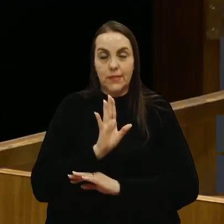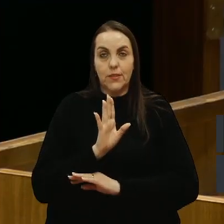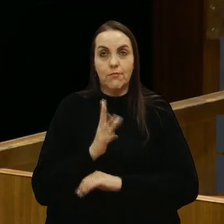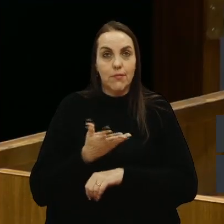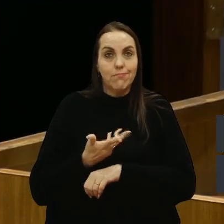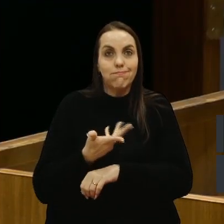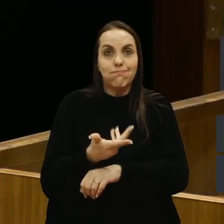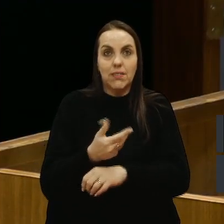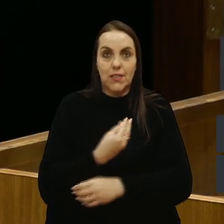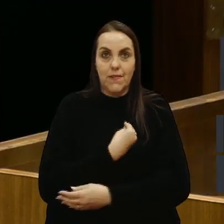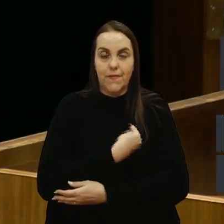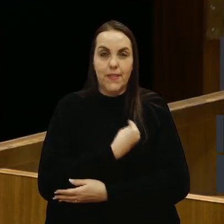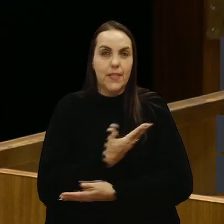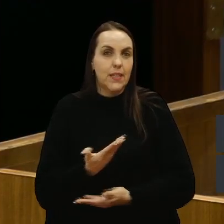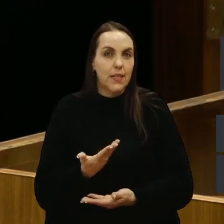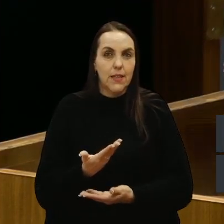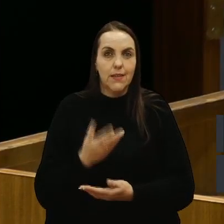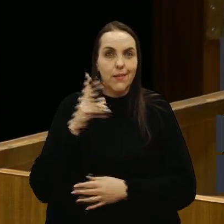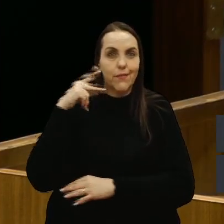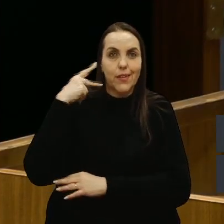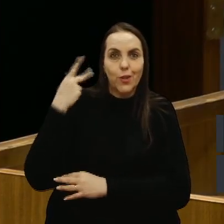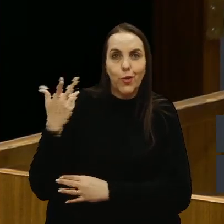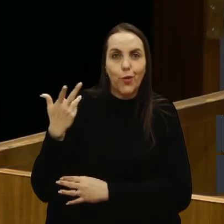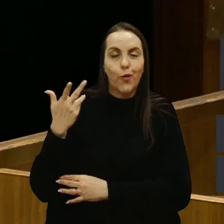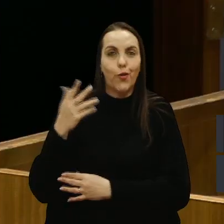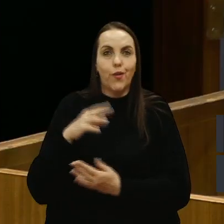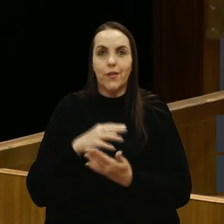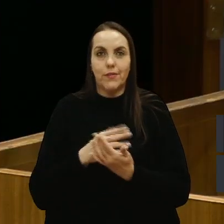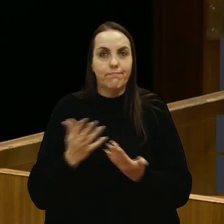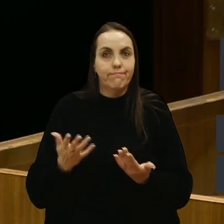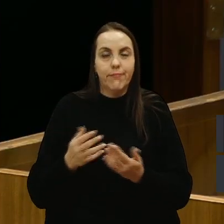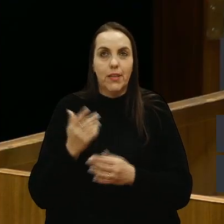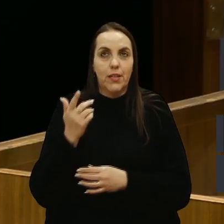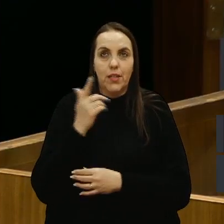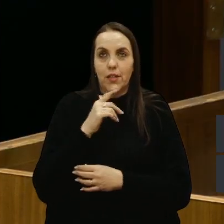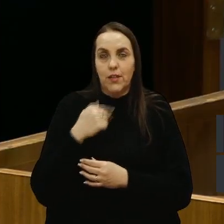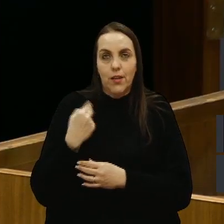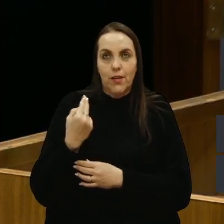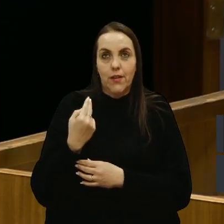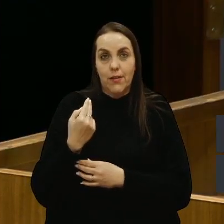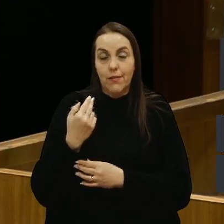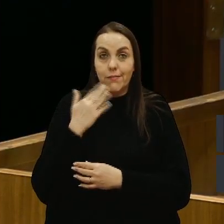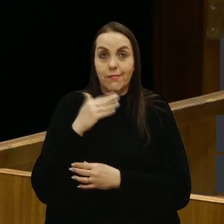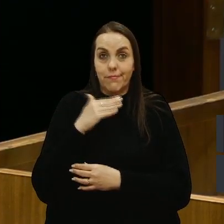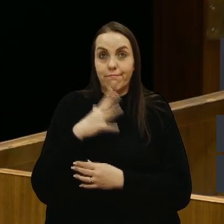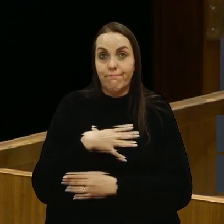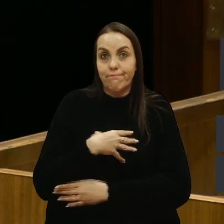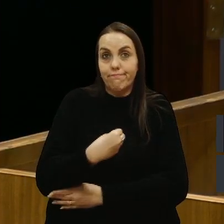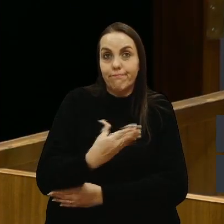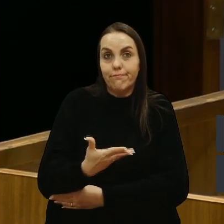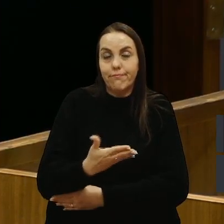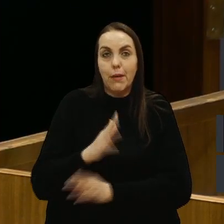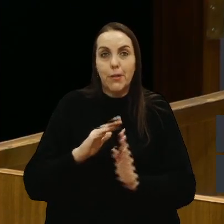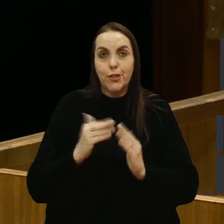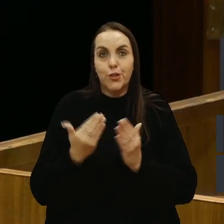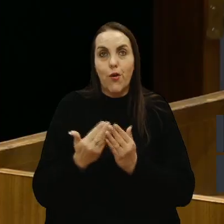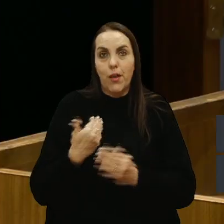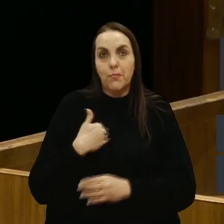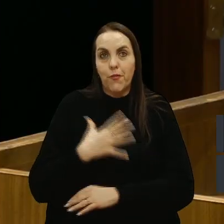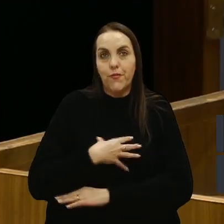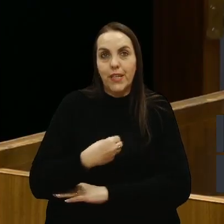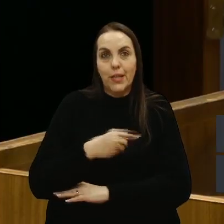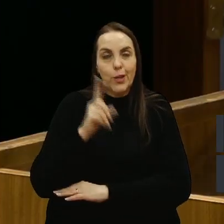vezes, da vida de vereador, de parlamentar, às vezes a gente falha com os filhos. E hoje, na escolinha do Miguel, era o dia